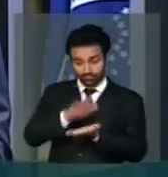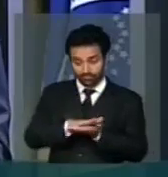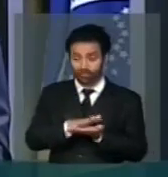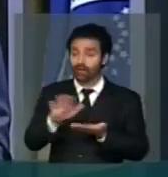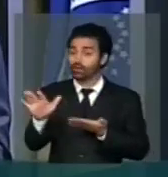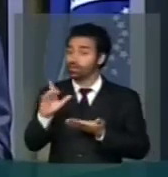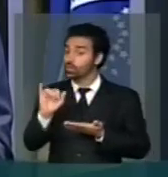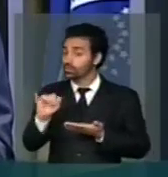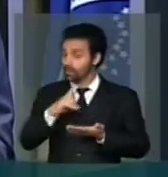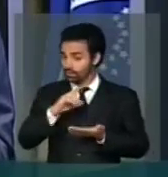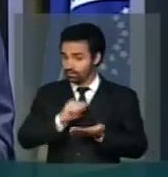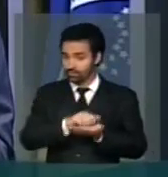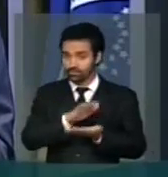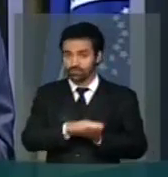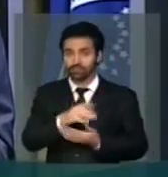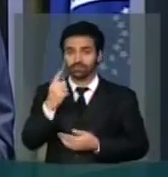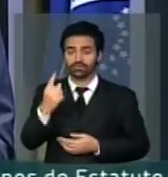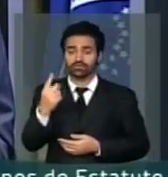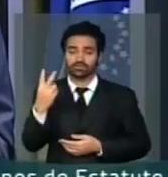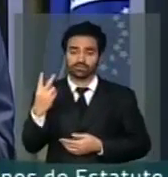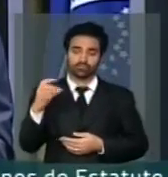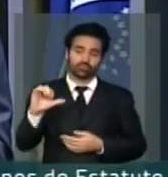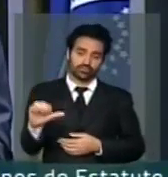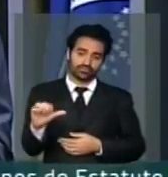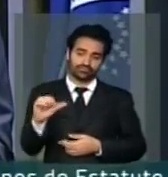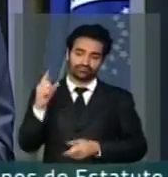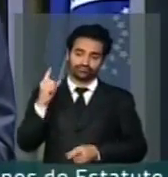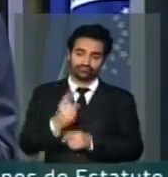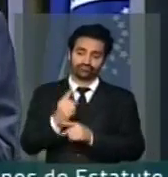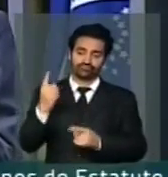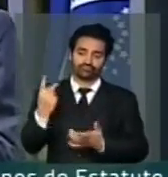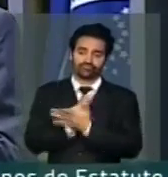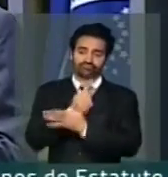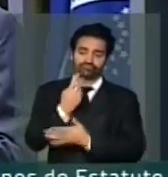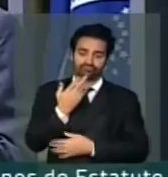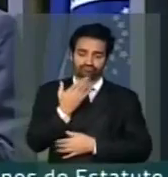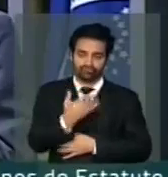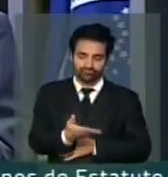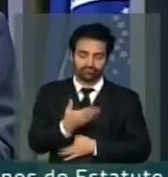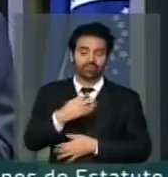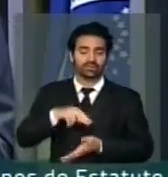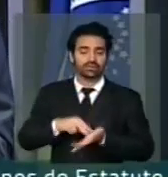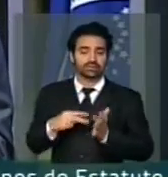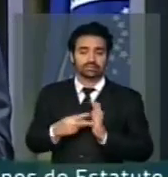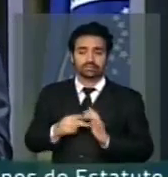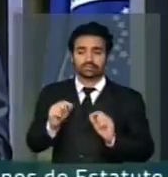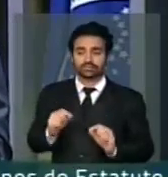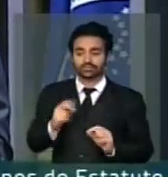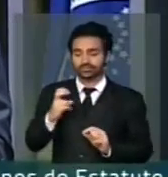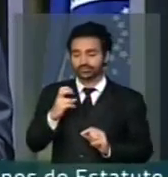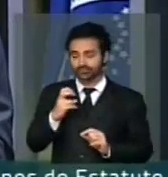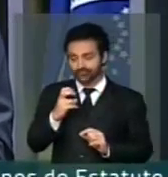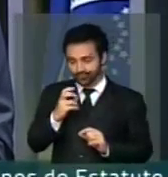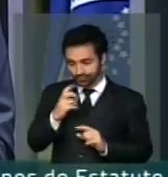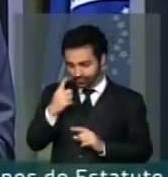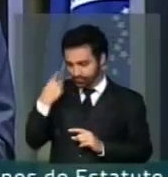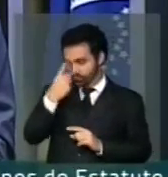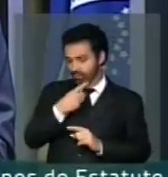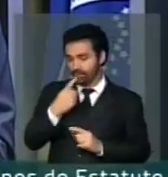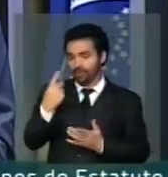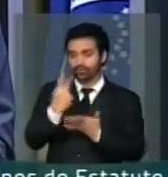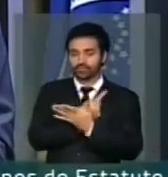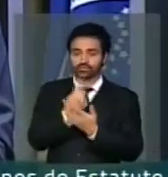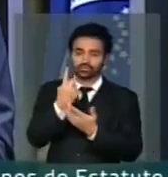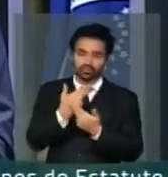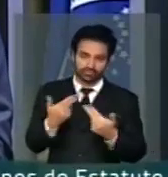registrados, 129 casos, número que representa um registro a cada 5 horas. Na maioria